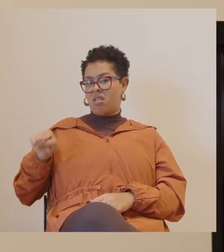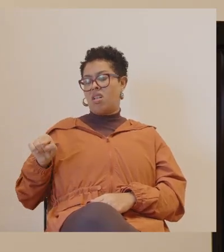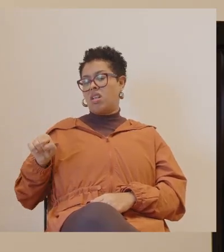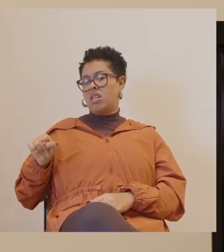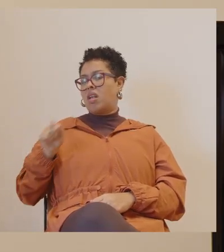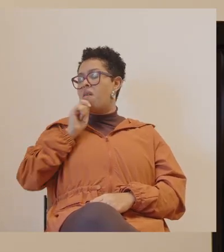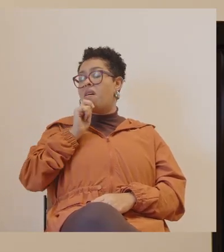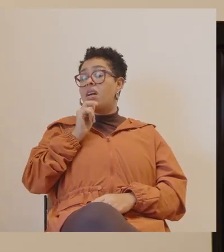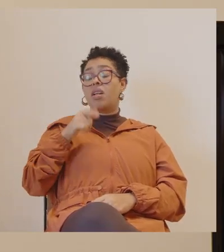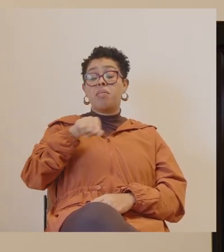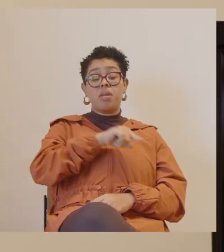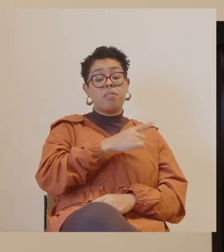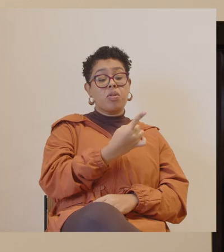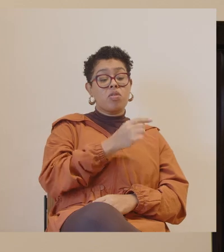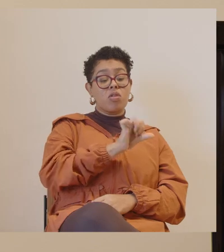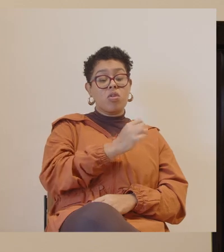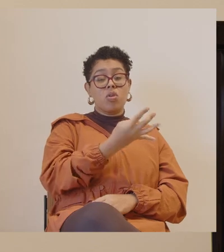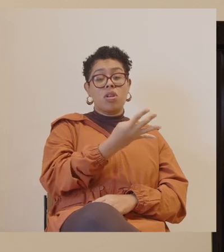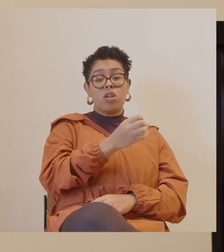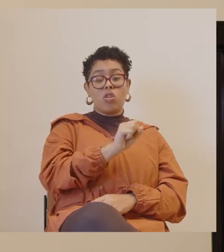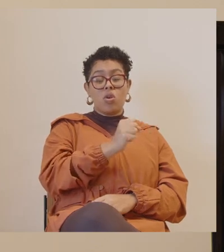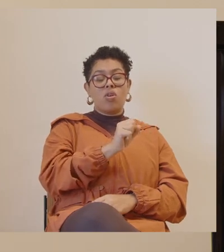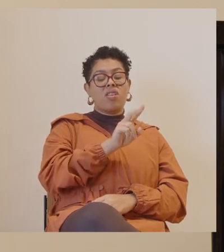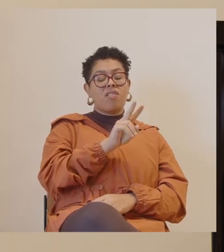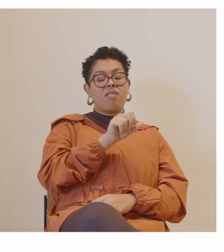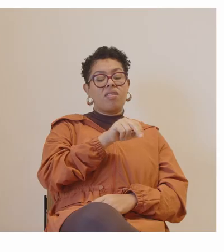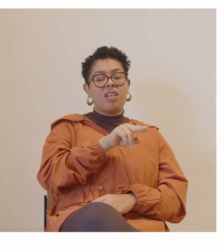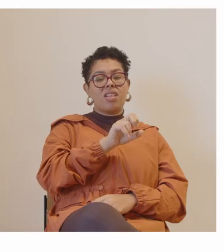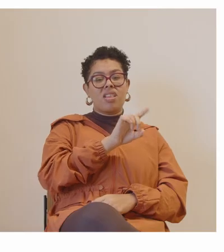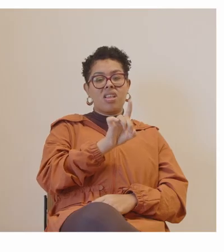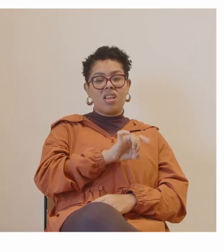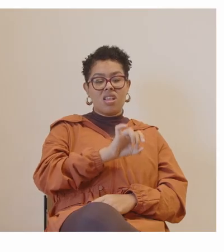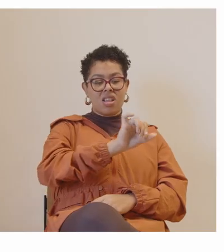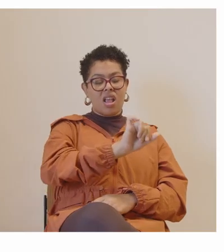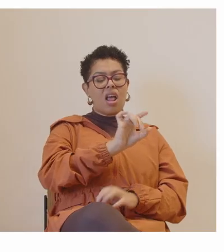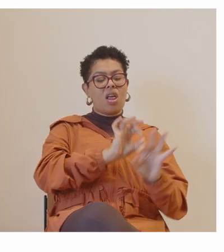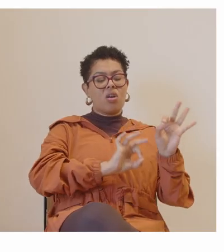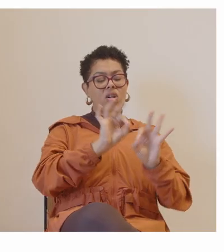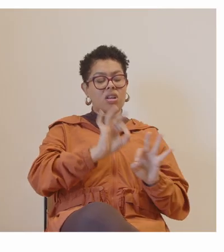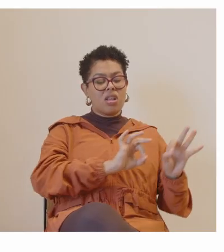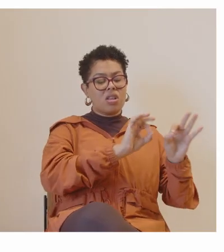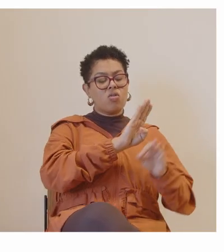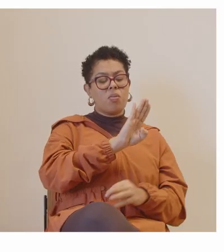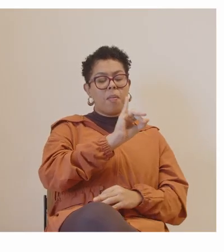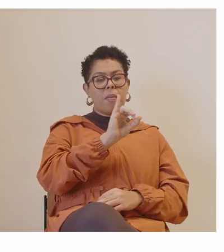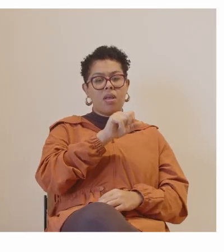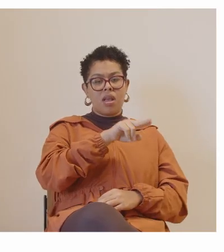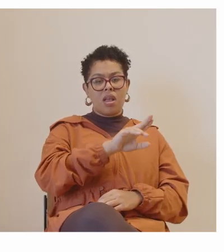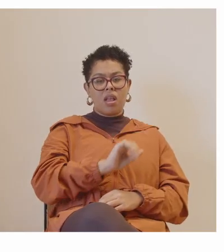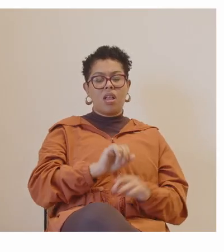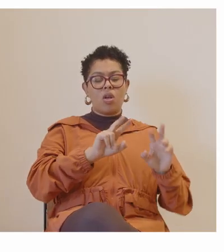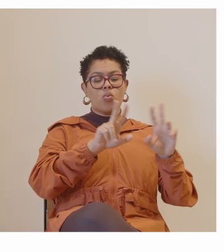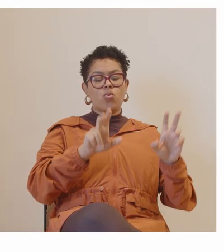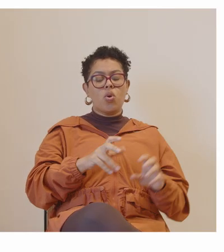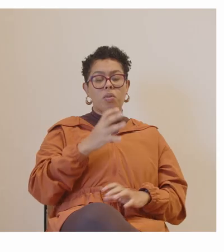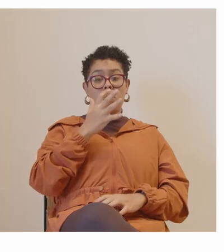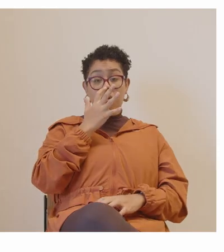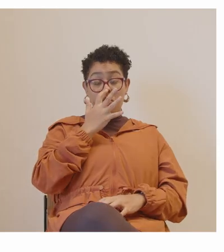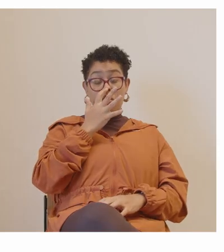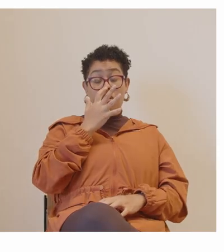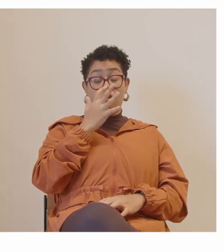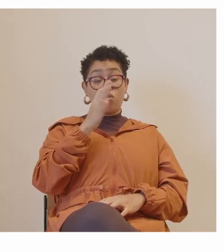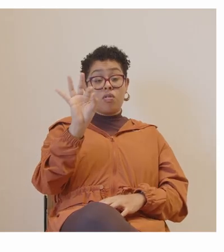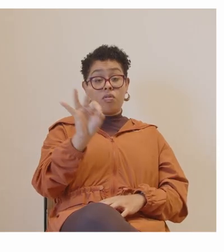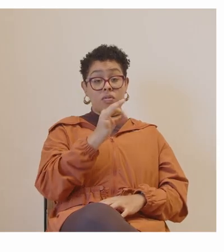1948, numa sala especial que a Bienal de Veneza organizou sobre o impressionismo francês, e